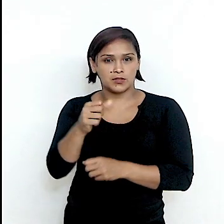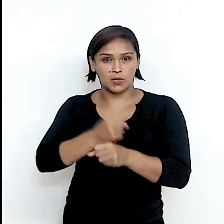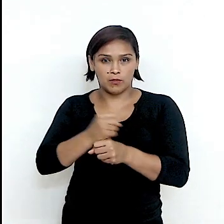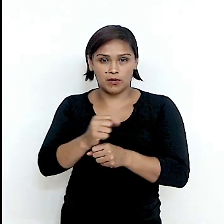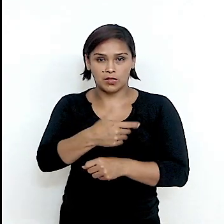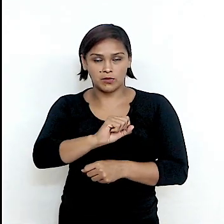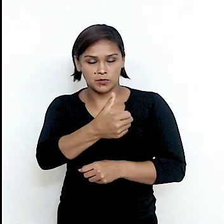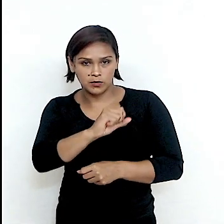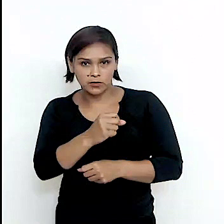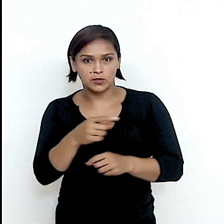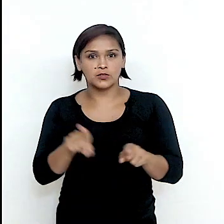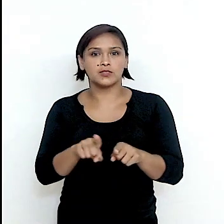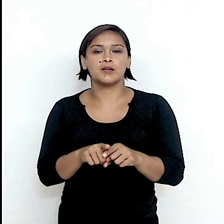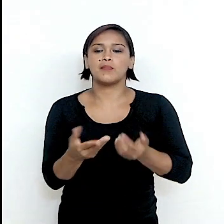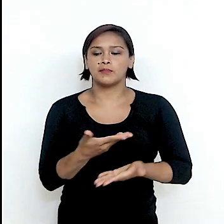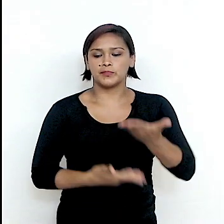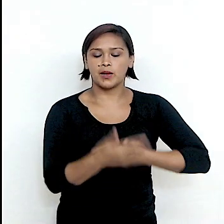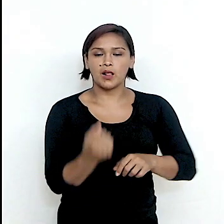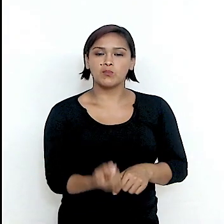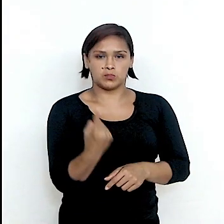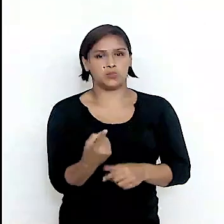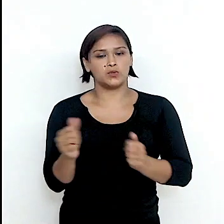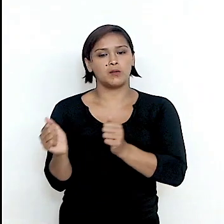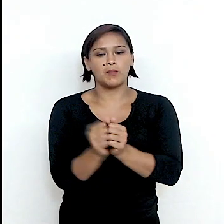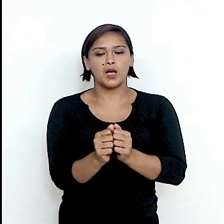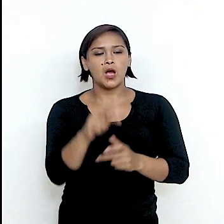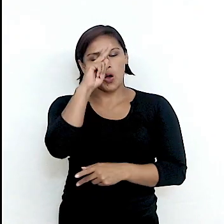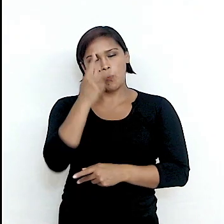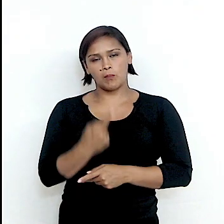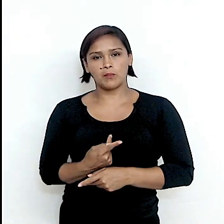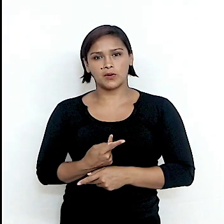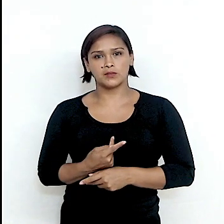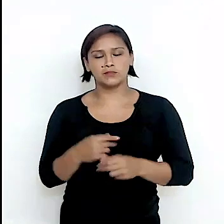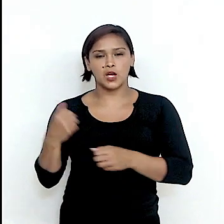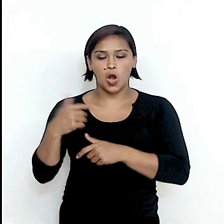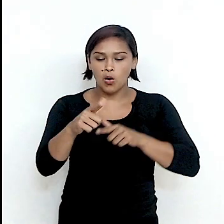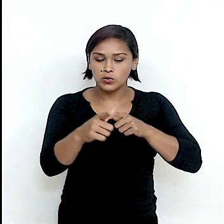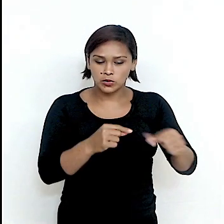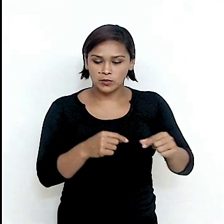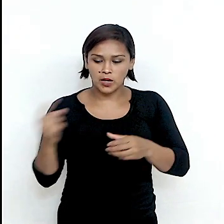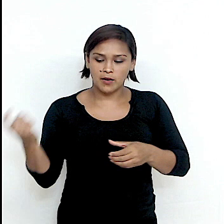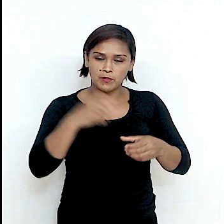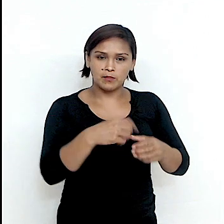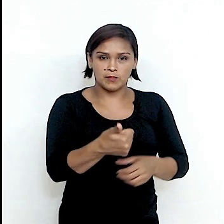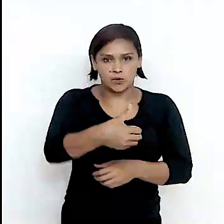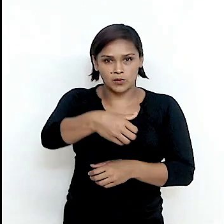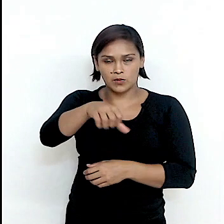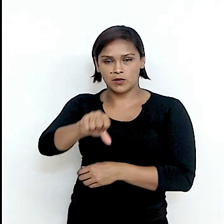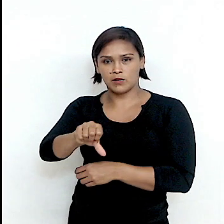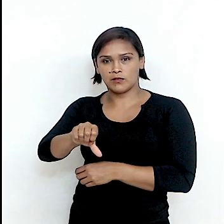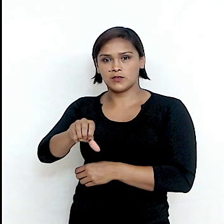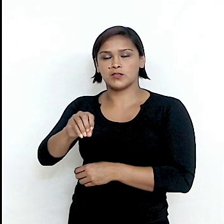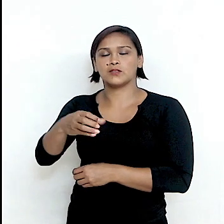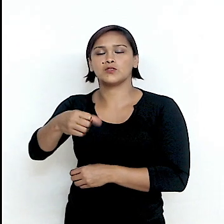2020 é uma relação singularizada pelos ralos humanos a imigração japonesa ela tem início em 1908 com